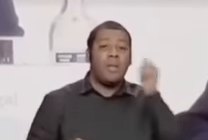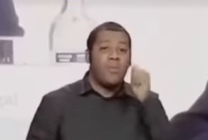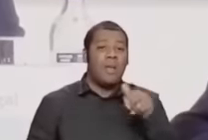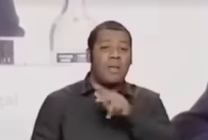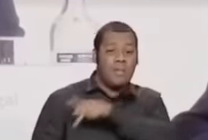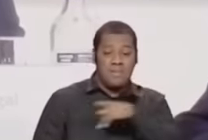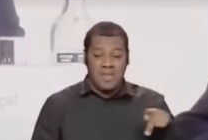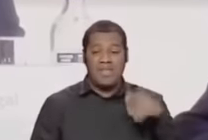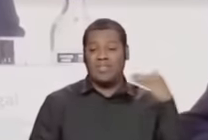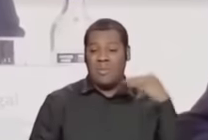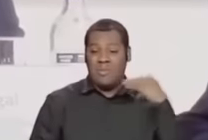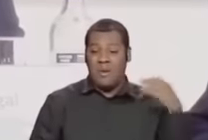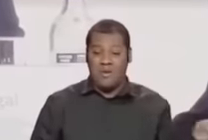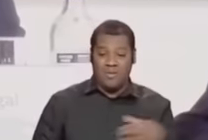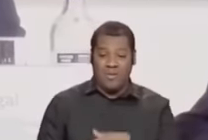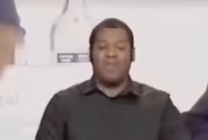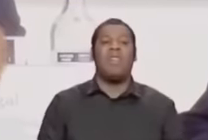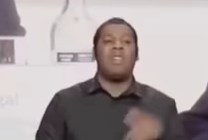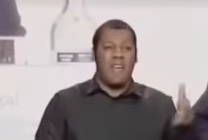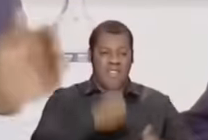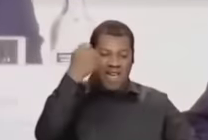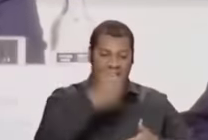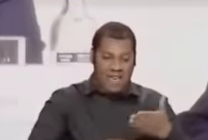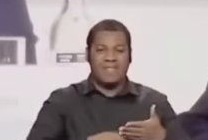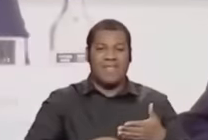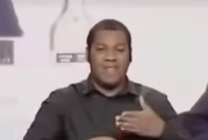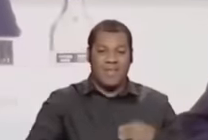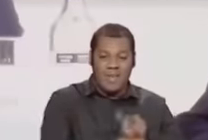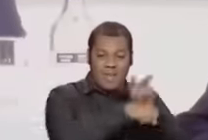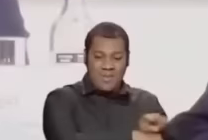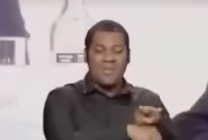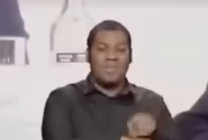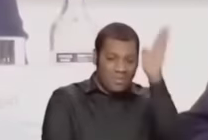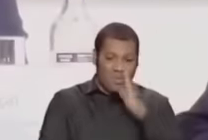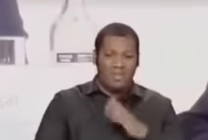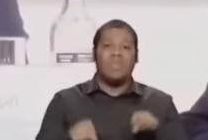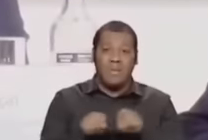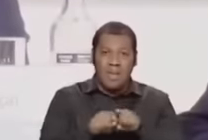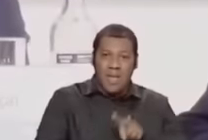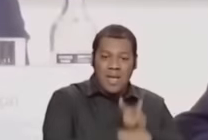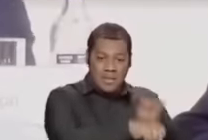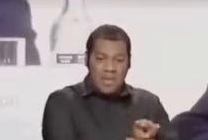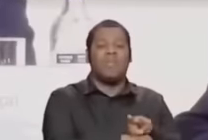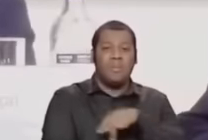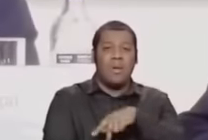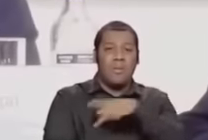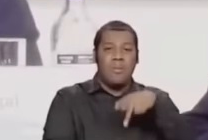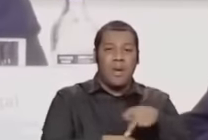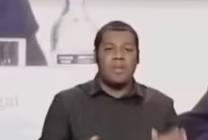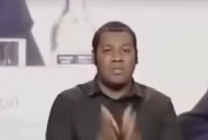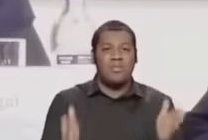BRICS, ela agora pode preparar lá a caneta para assinar uns empréstimos para o Brasil e para outros países mais pobres, porque nós vamos